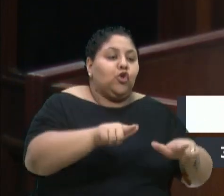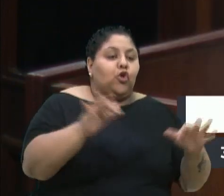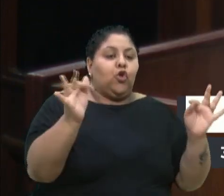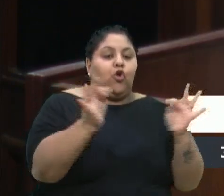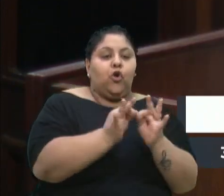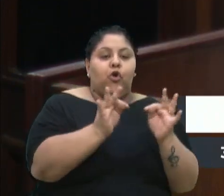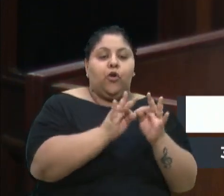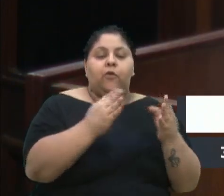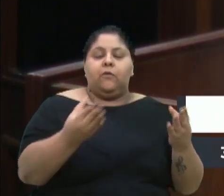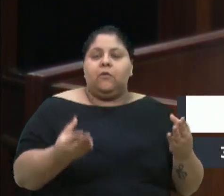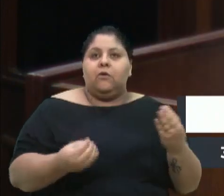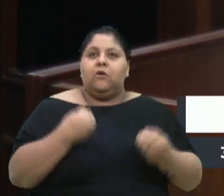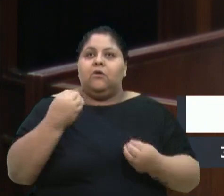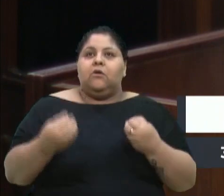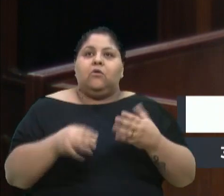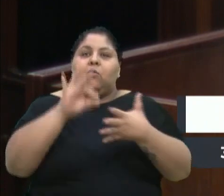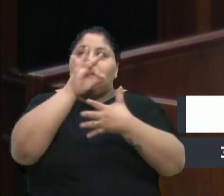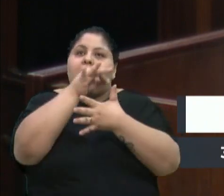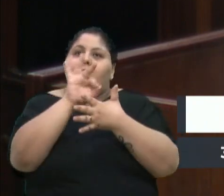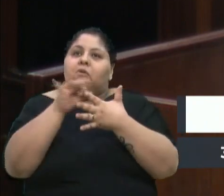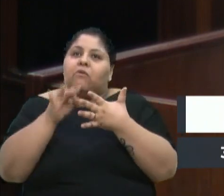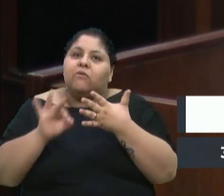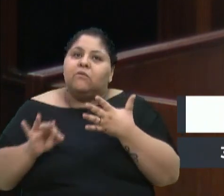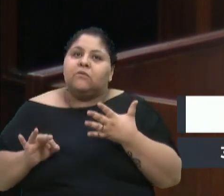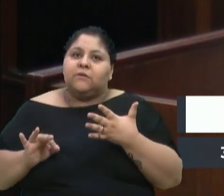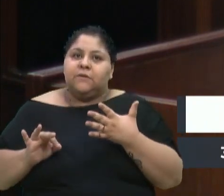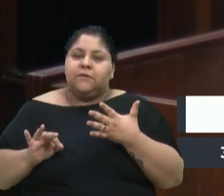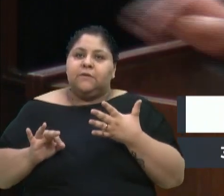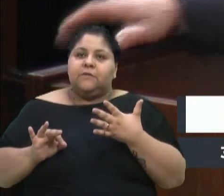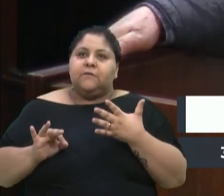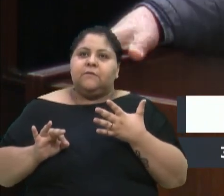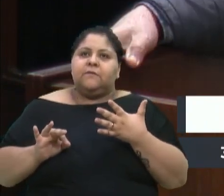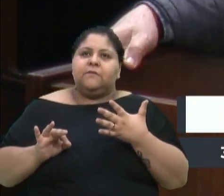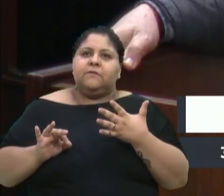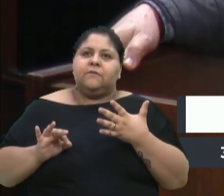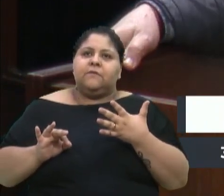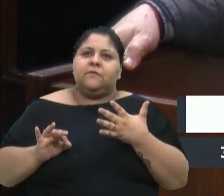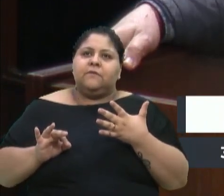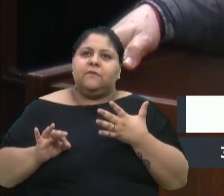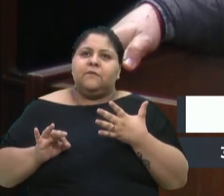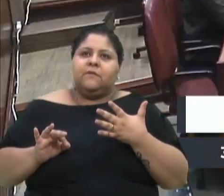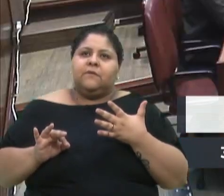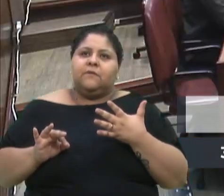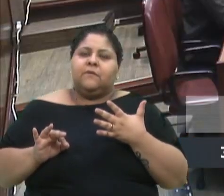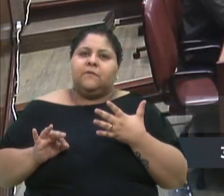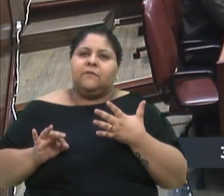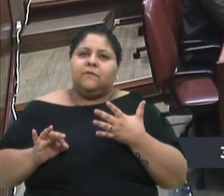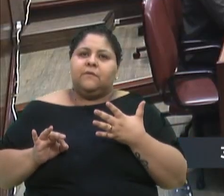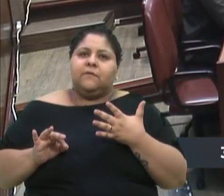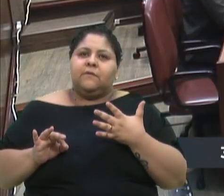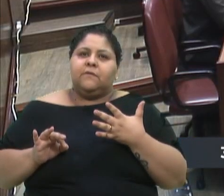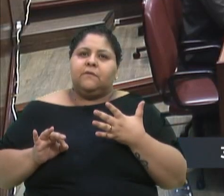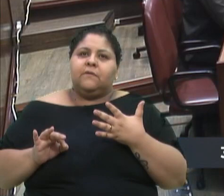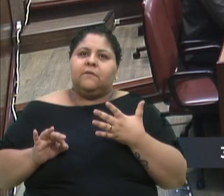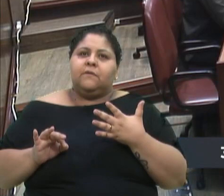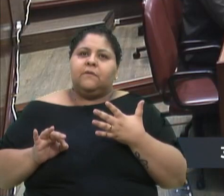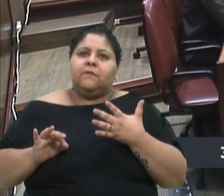de agricultor que tu é produtor? Desculpa, qual é o critério? Eu lhe respondo. Uma parte eu lhe